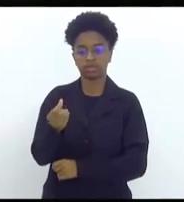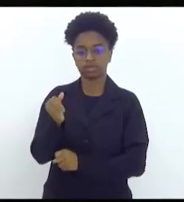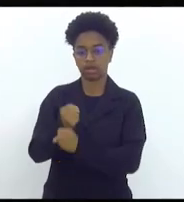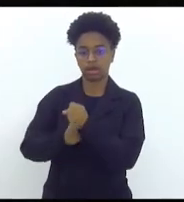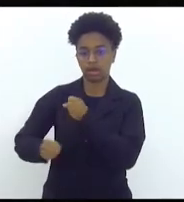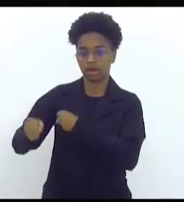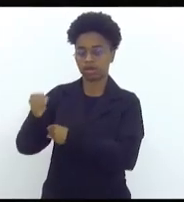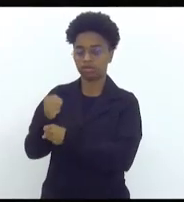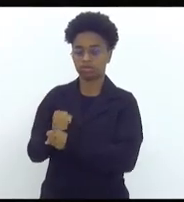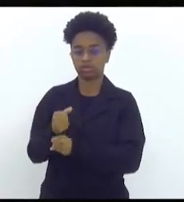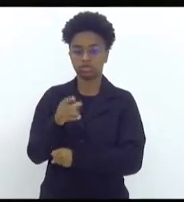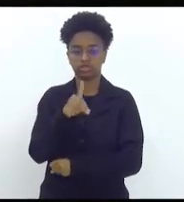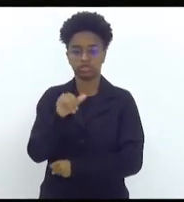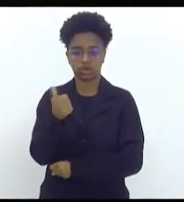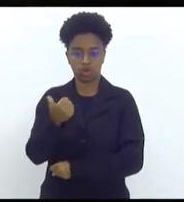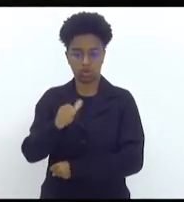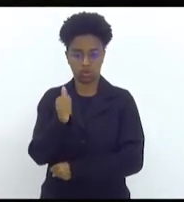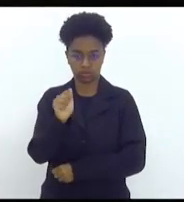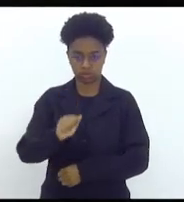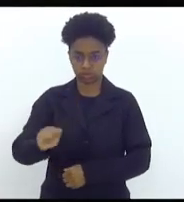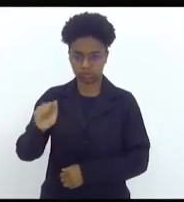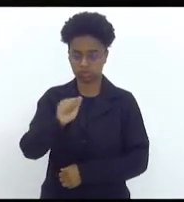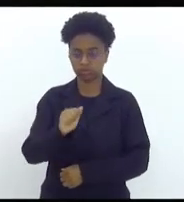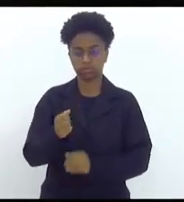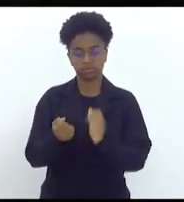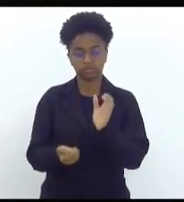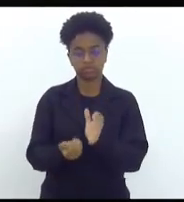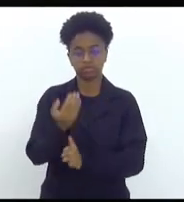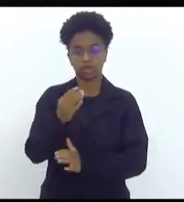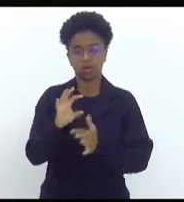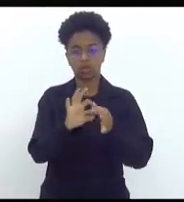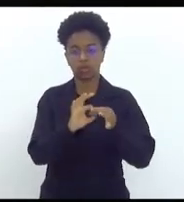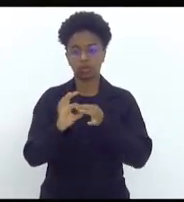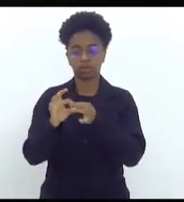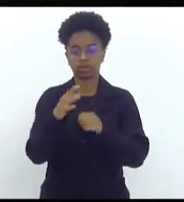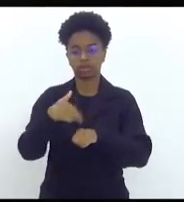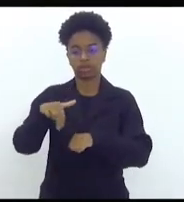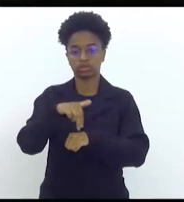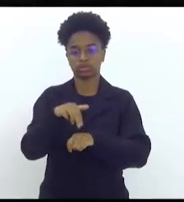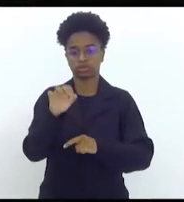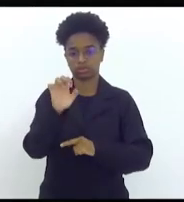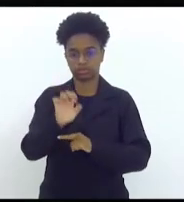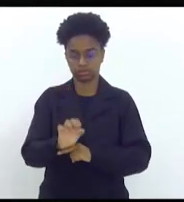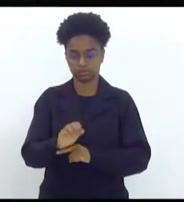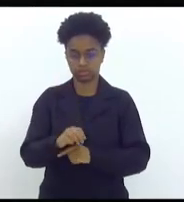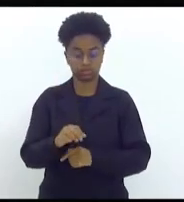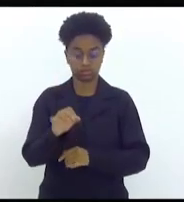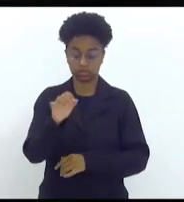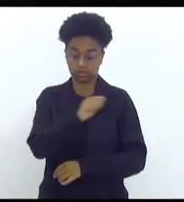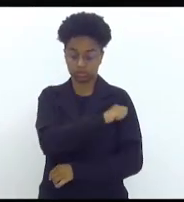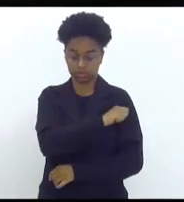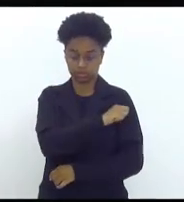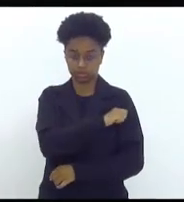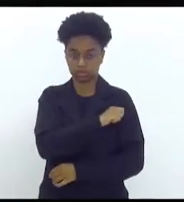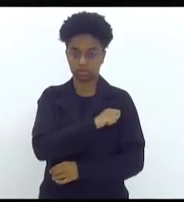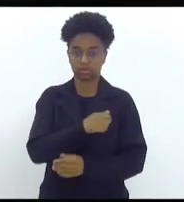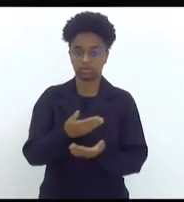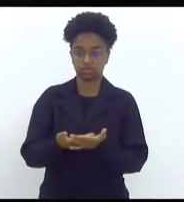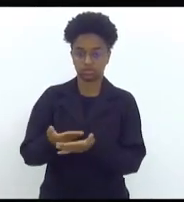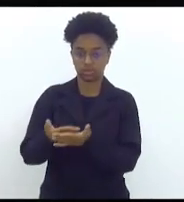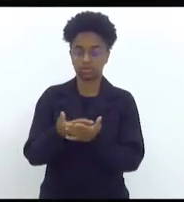data do 11 de Agosto era fundado a união nacional dos Estudantes uma entidade de luta